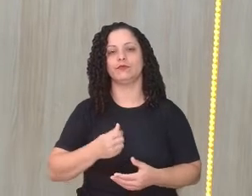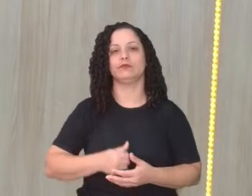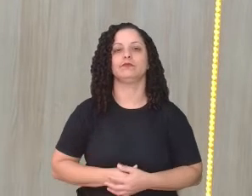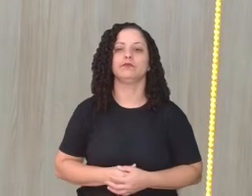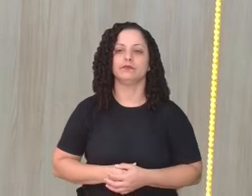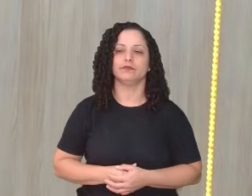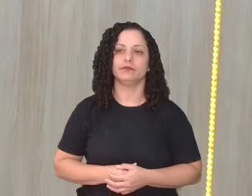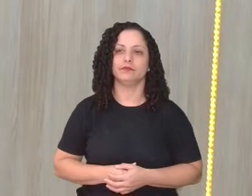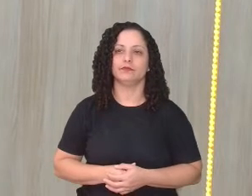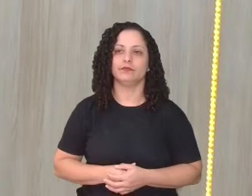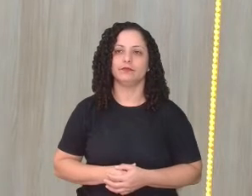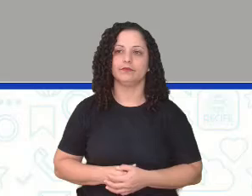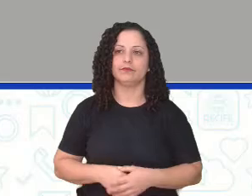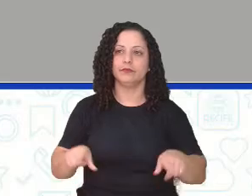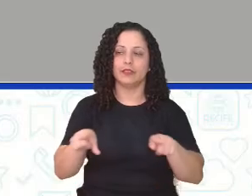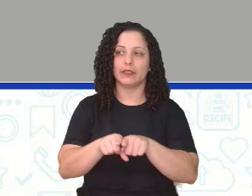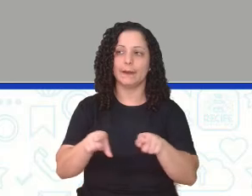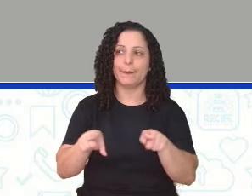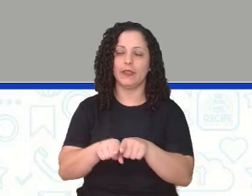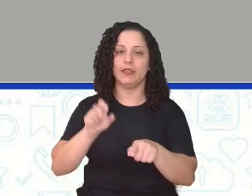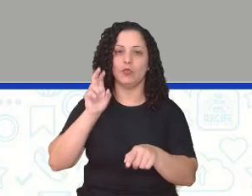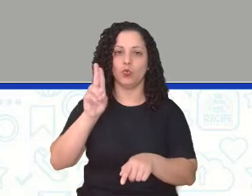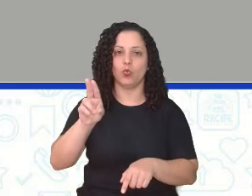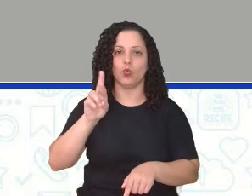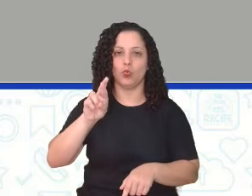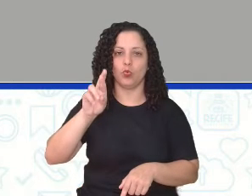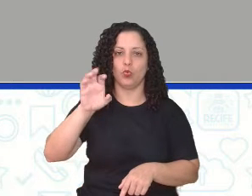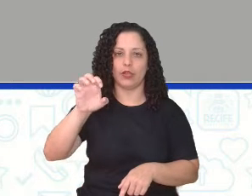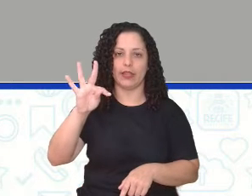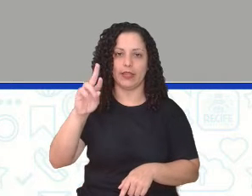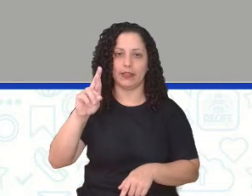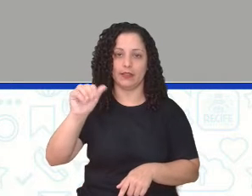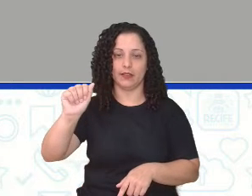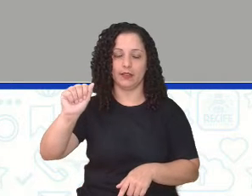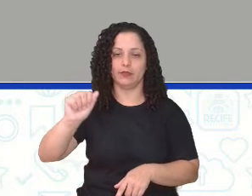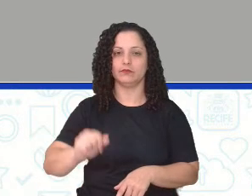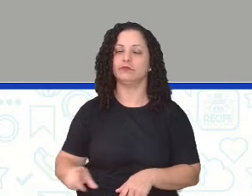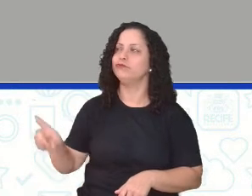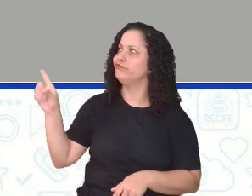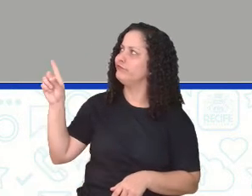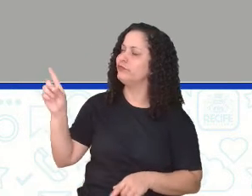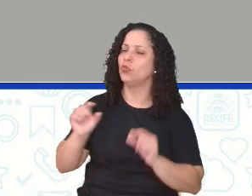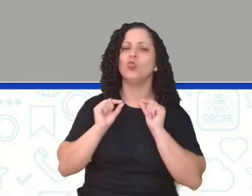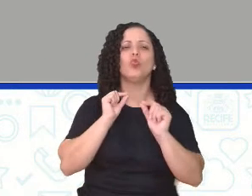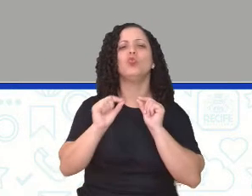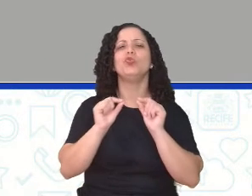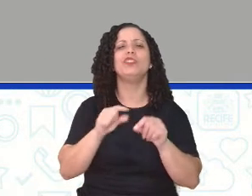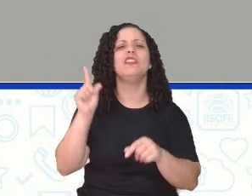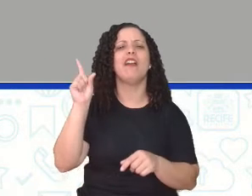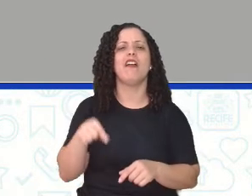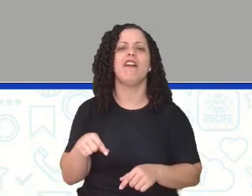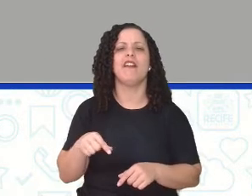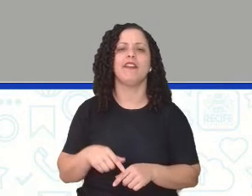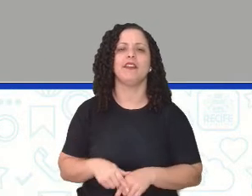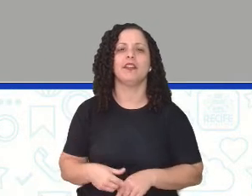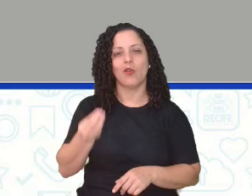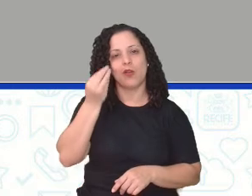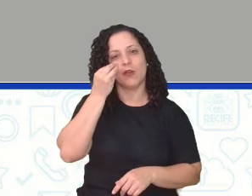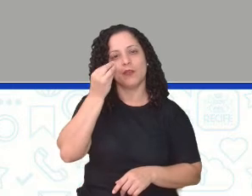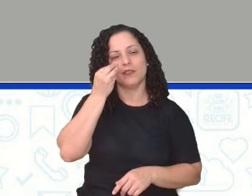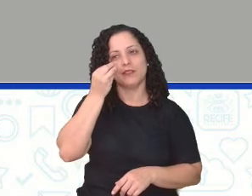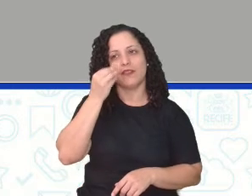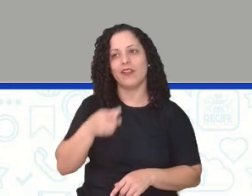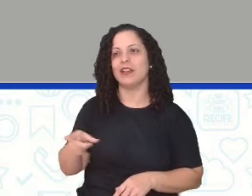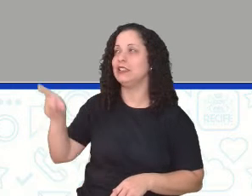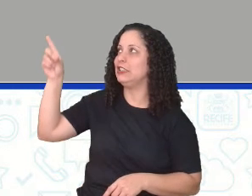masculino. Temos também a uretra, né? Nós vimos aí que a uretra, o que é a uretra, minha gente? Observem que é